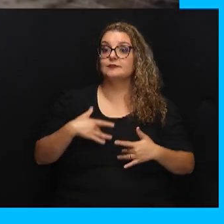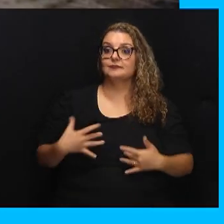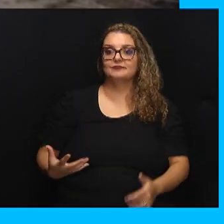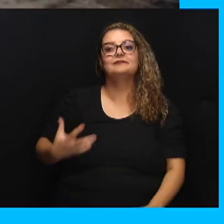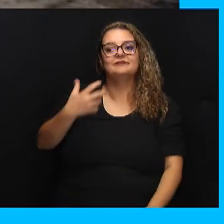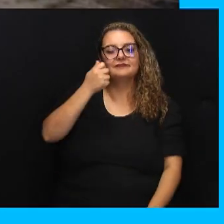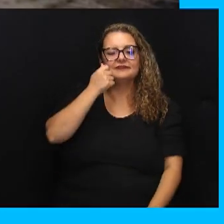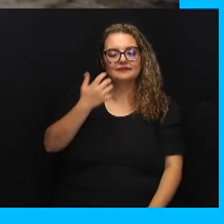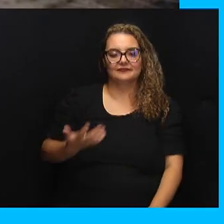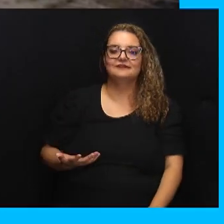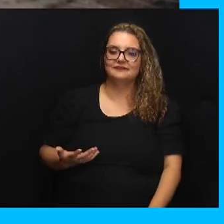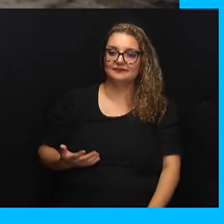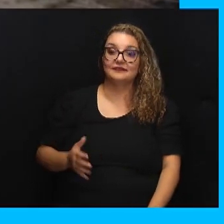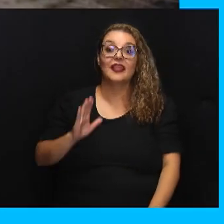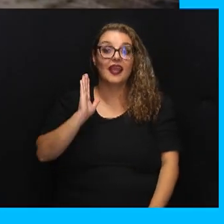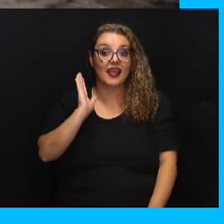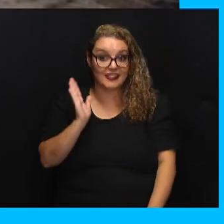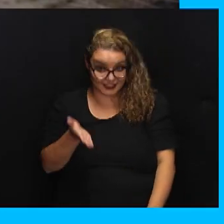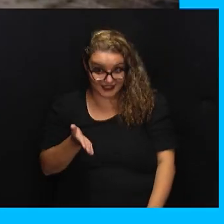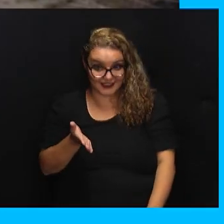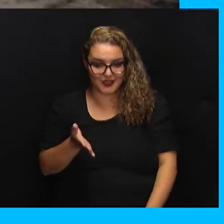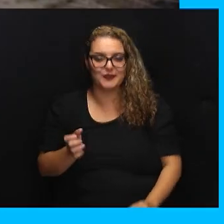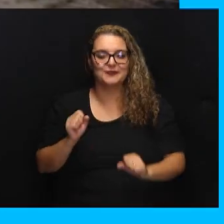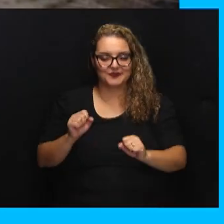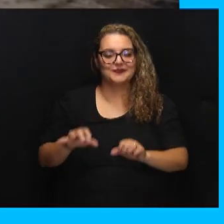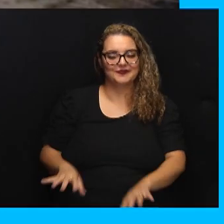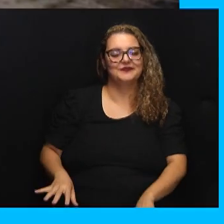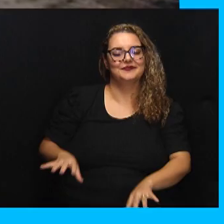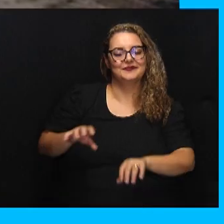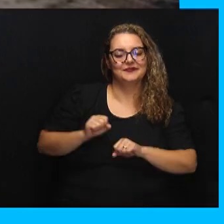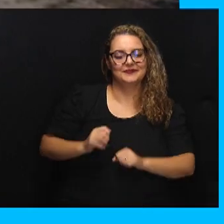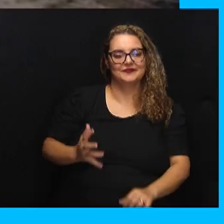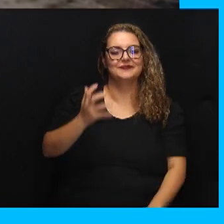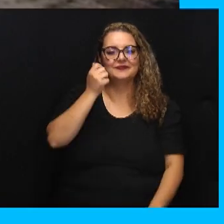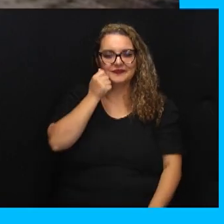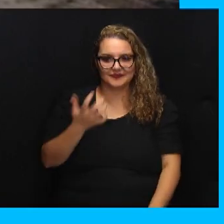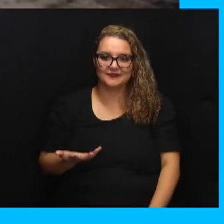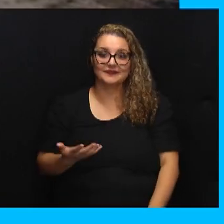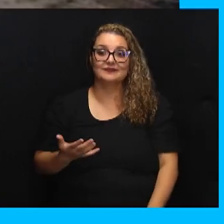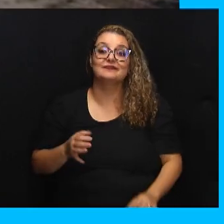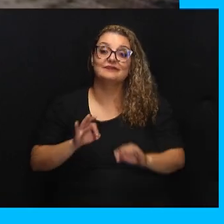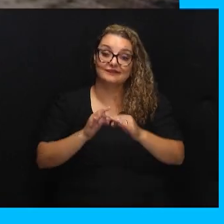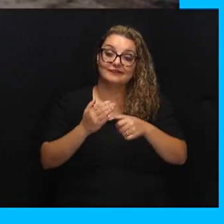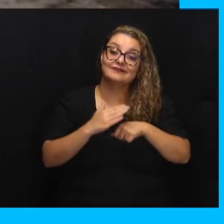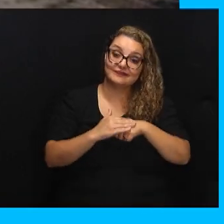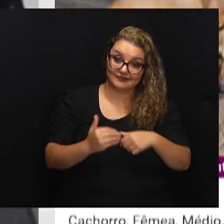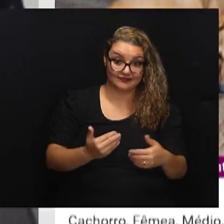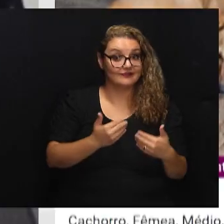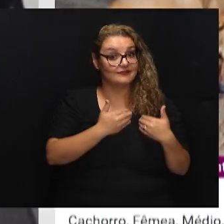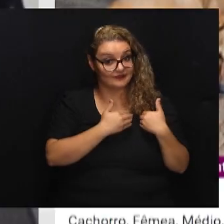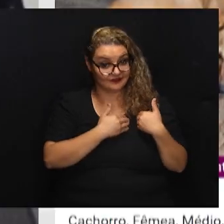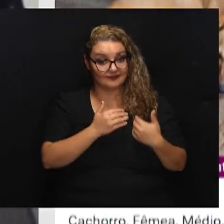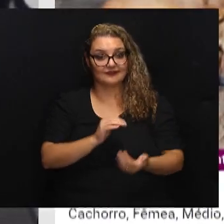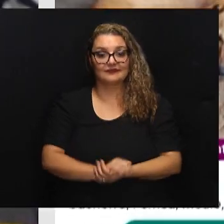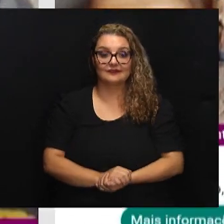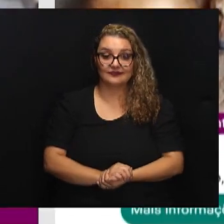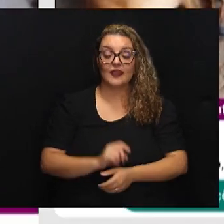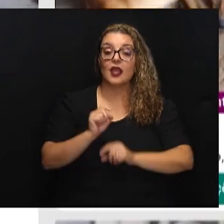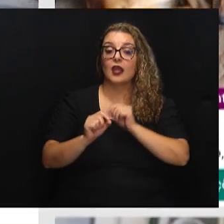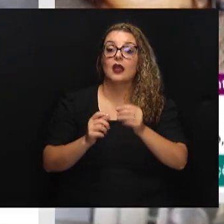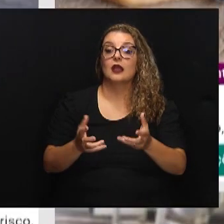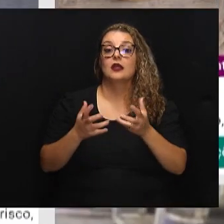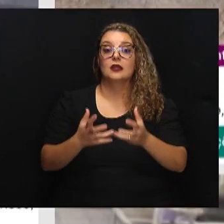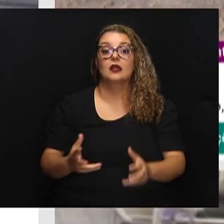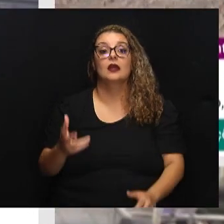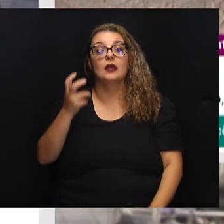possível. Logo, logo, ela poderá ser adotada por uma família carinhosa e responsável. Para quem quiser